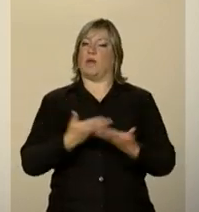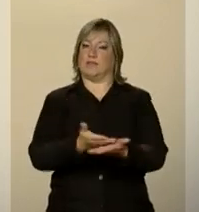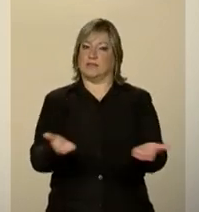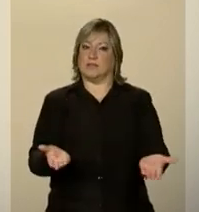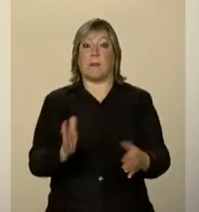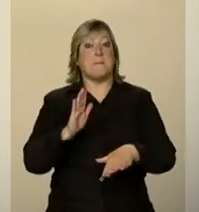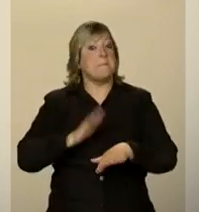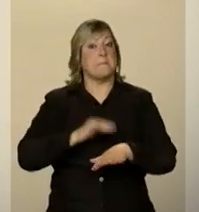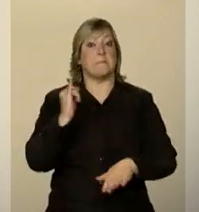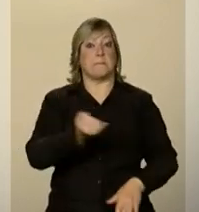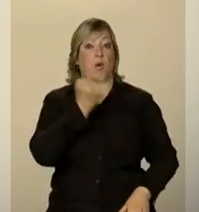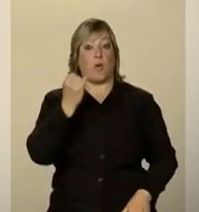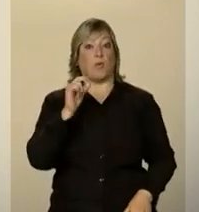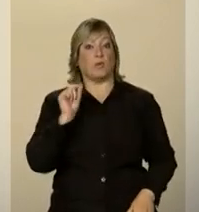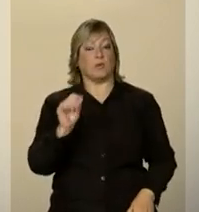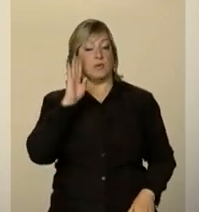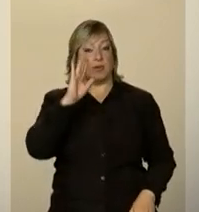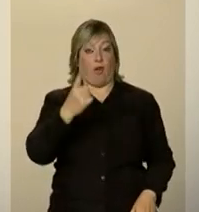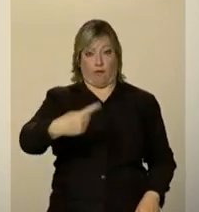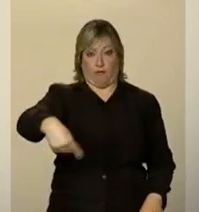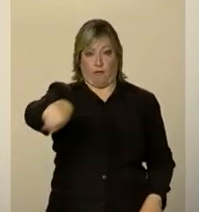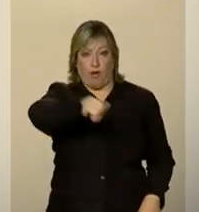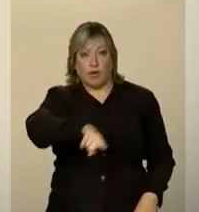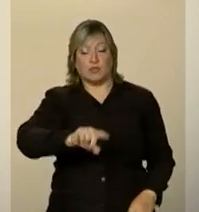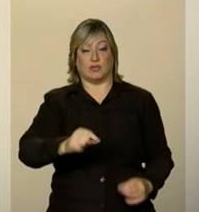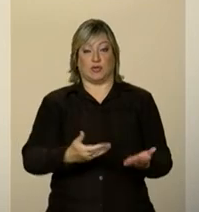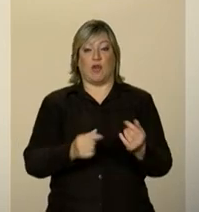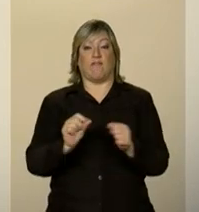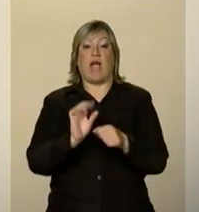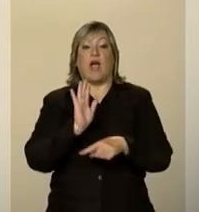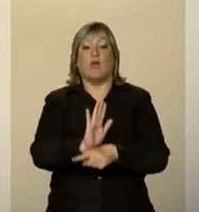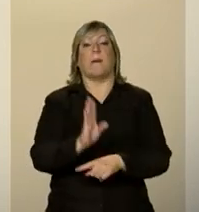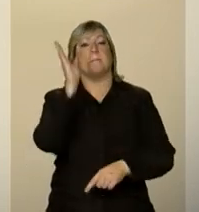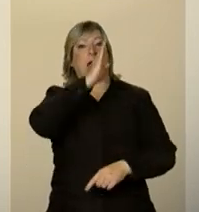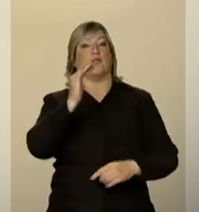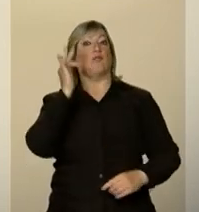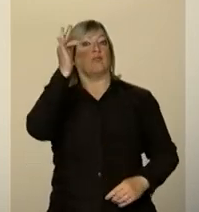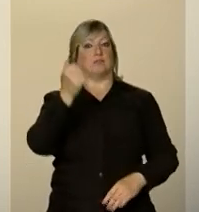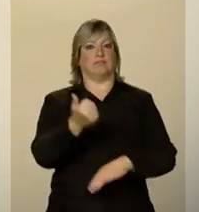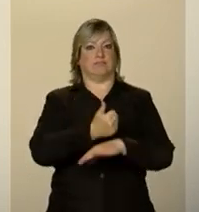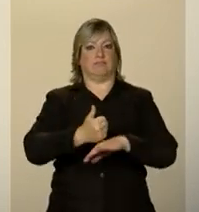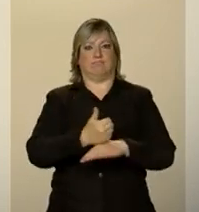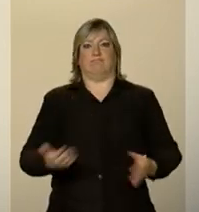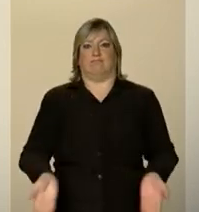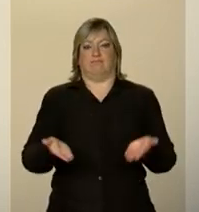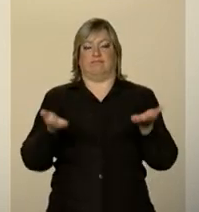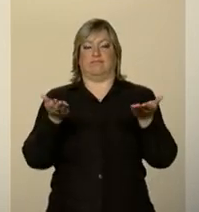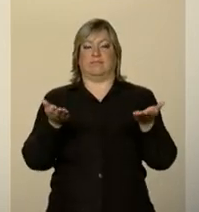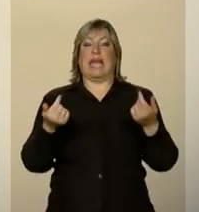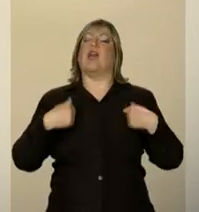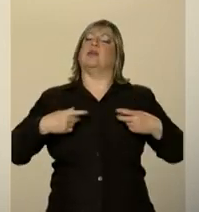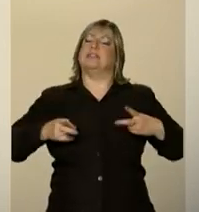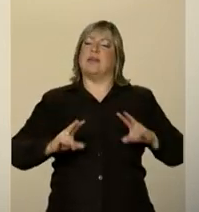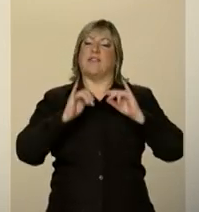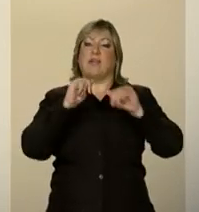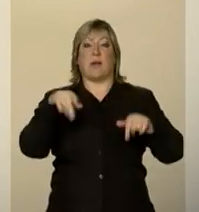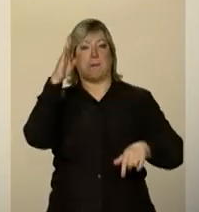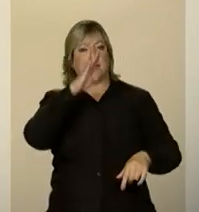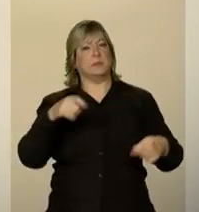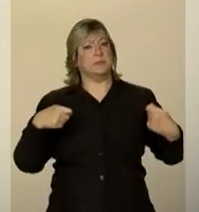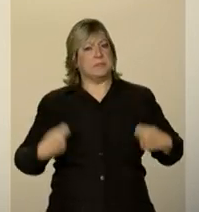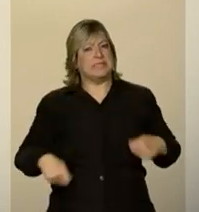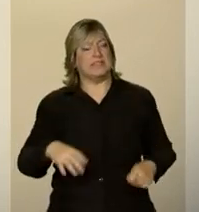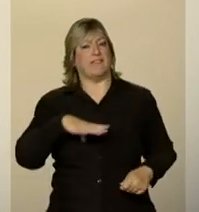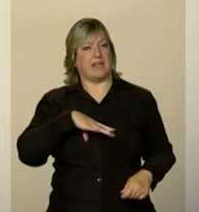mais importante do que tudo vocês estão construindo o Brasil do futuro eu sempre digo sabe Luciano que o Brasil tem que